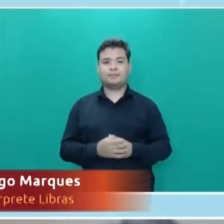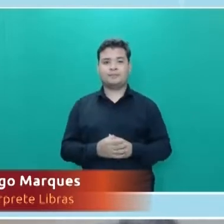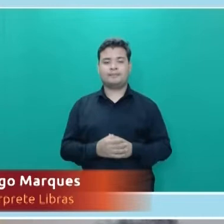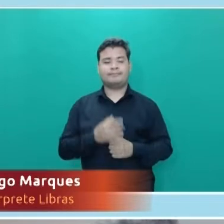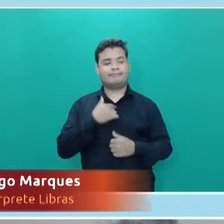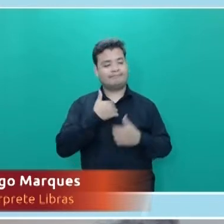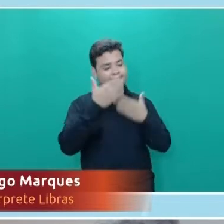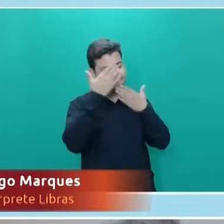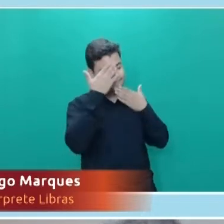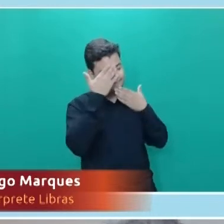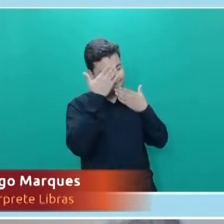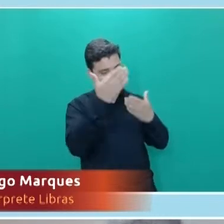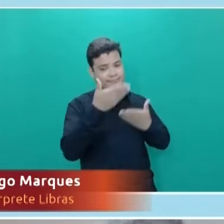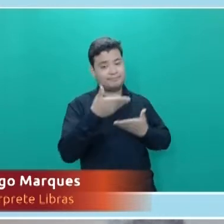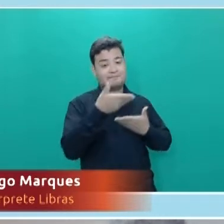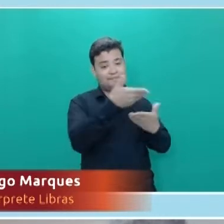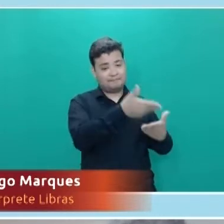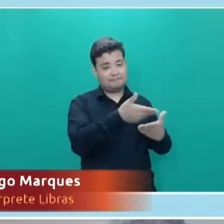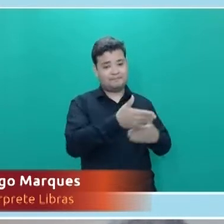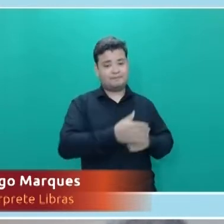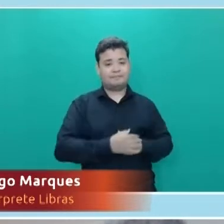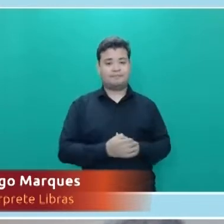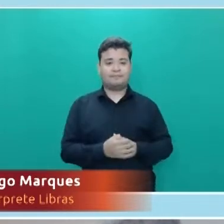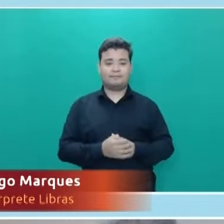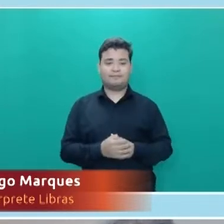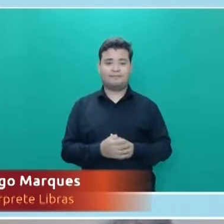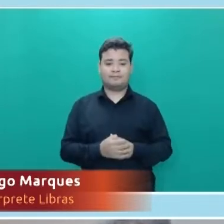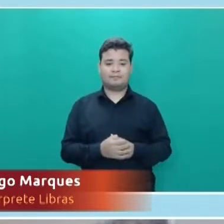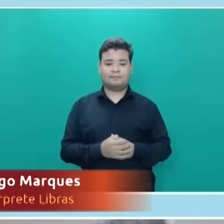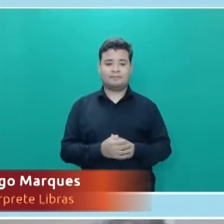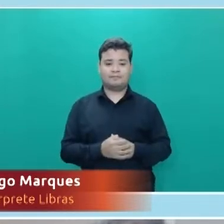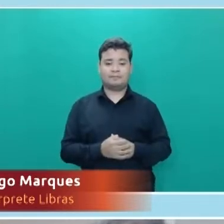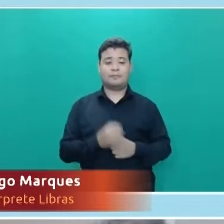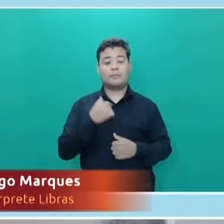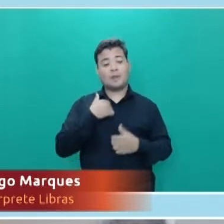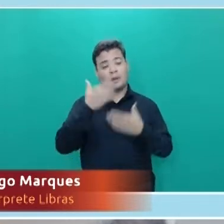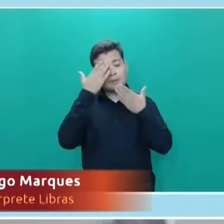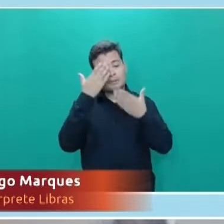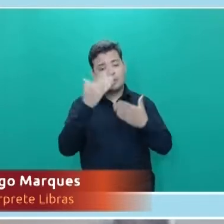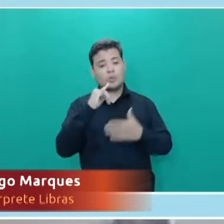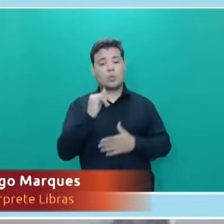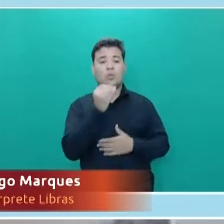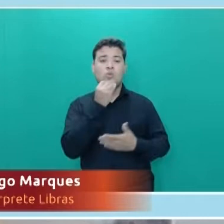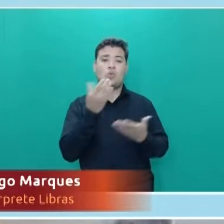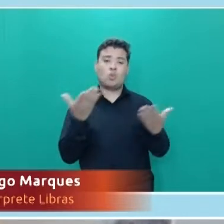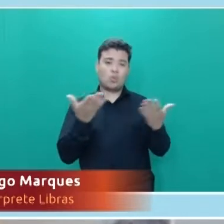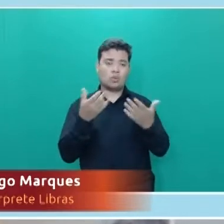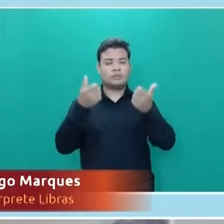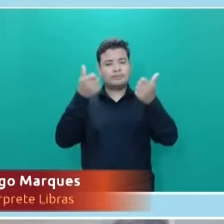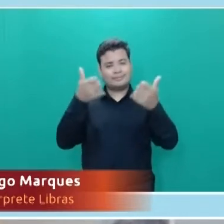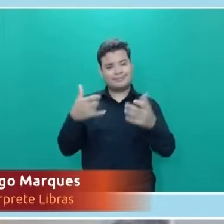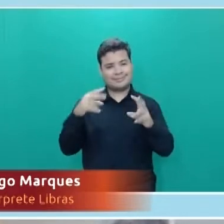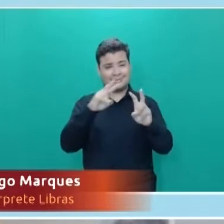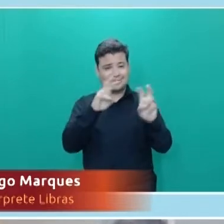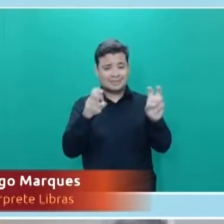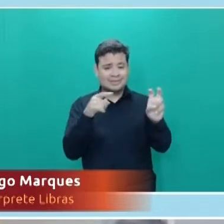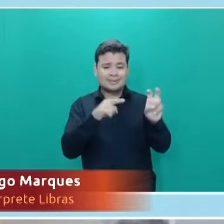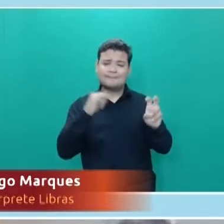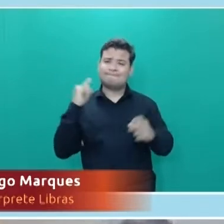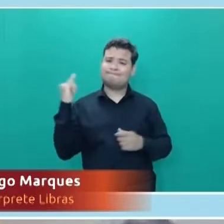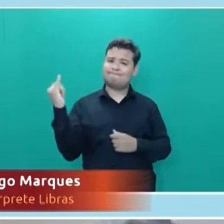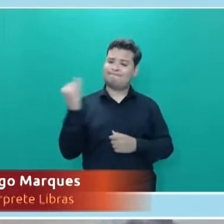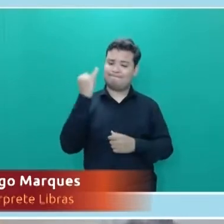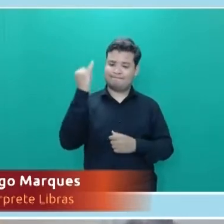agradeço o convite, né? Obrigada aí por essa oportunidade de a gente falar desse tema de tão